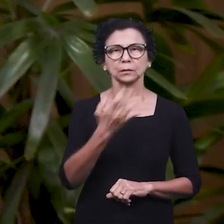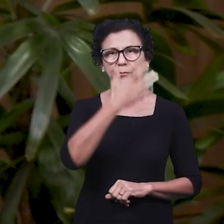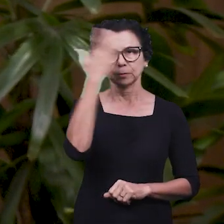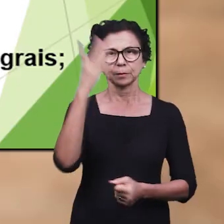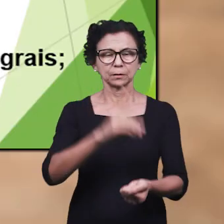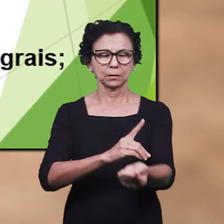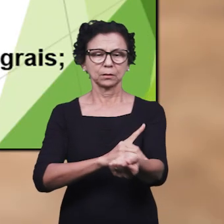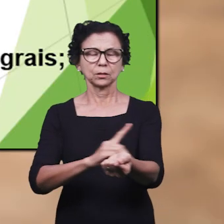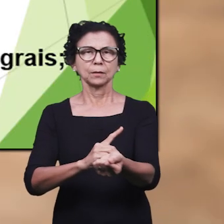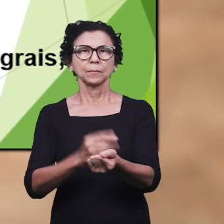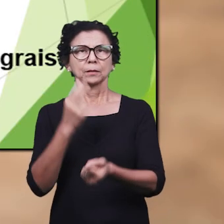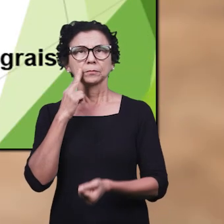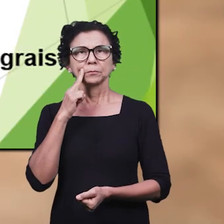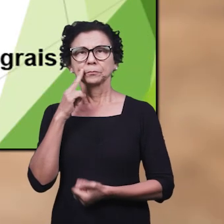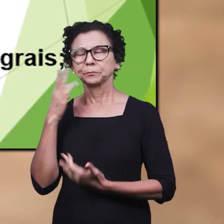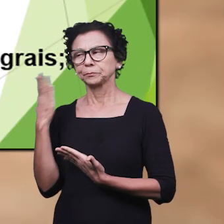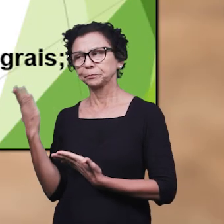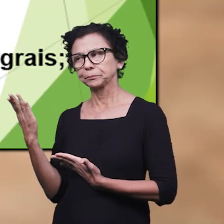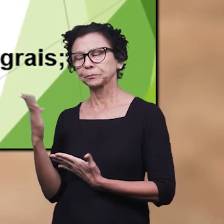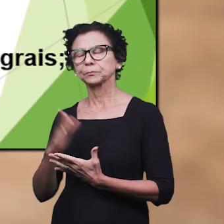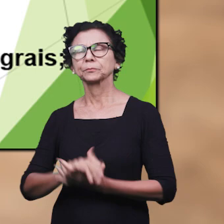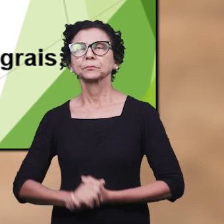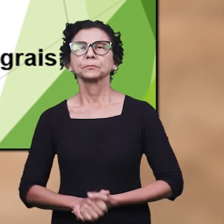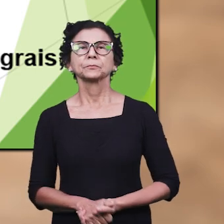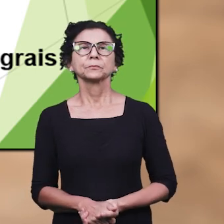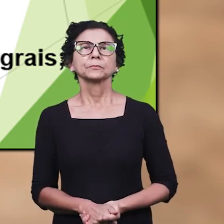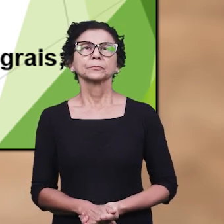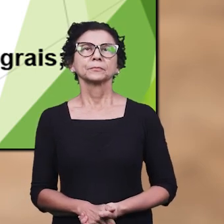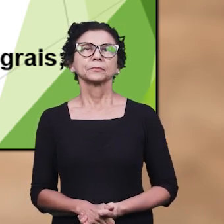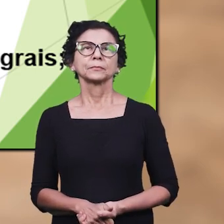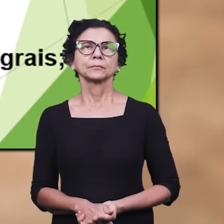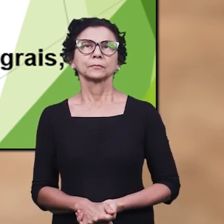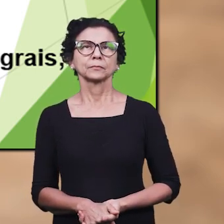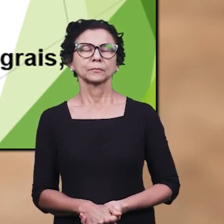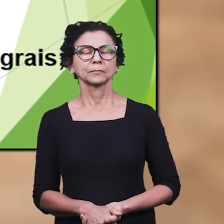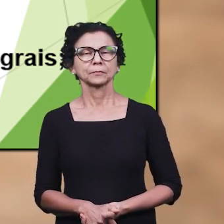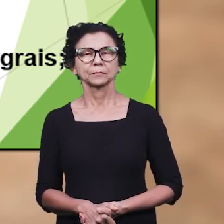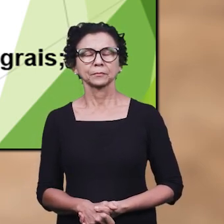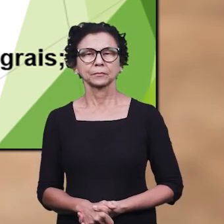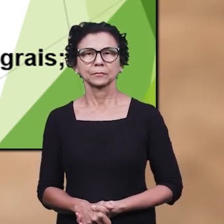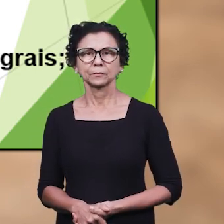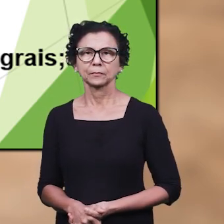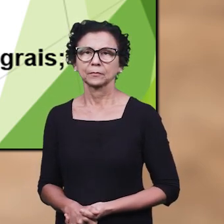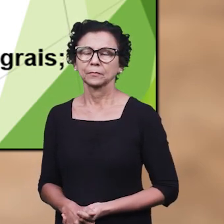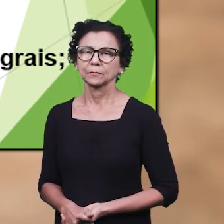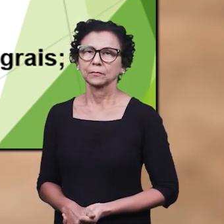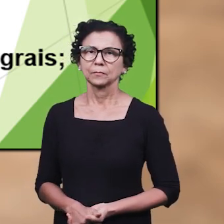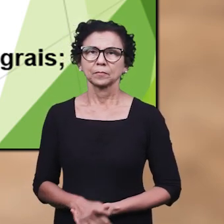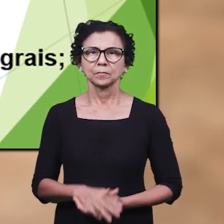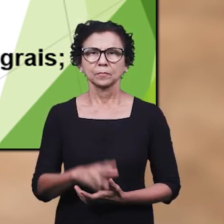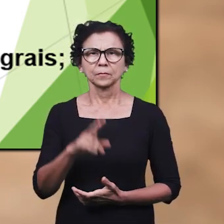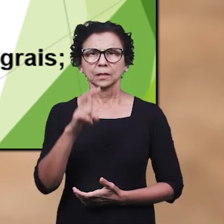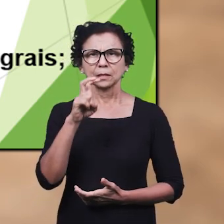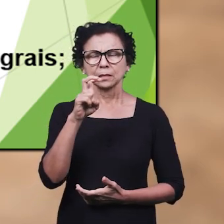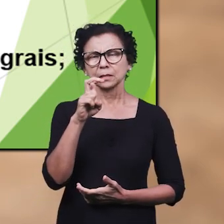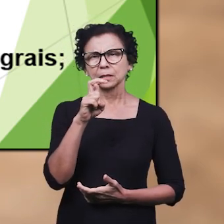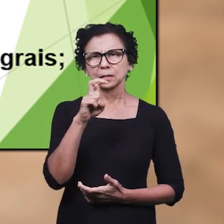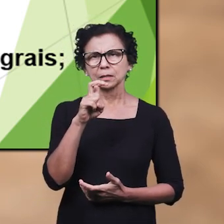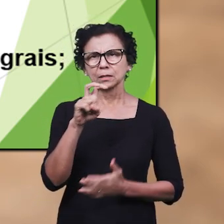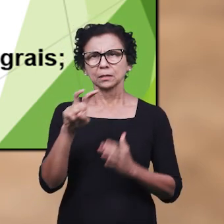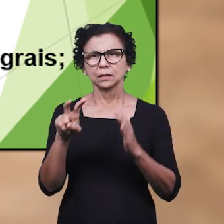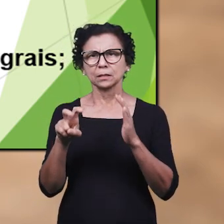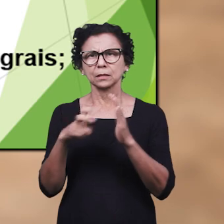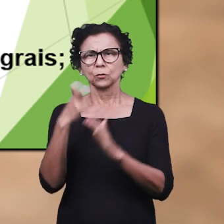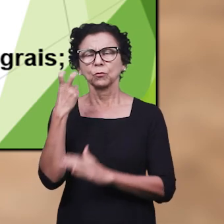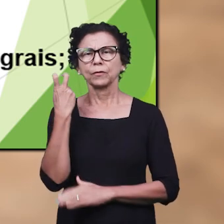possuem diabetes. Primeira dica, né, distribua os alimentos entre 5 e 6 refeições, que isso vai